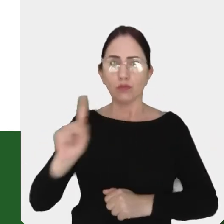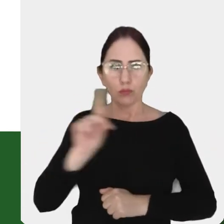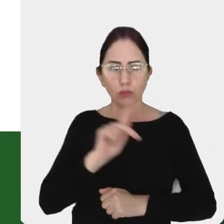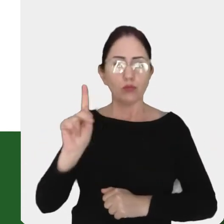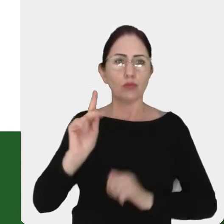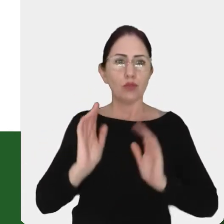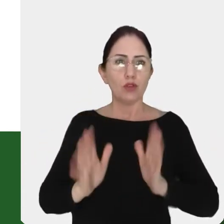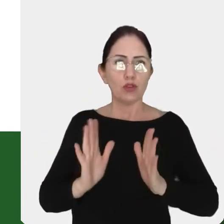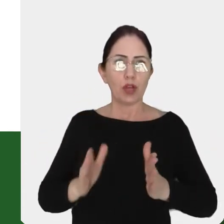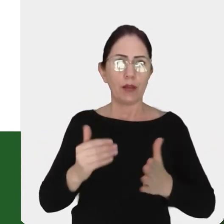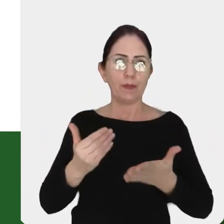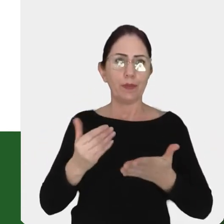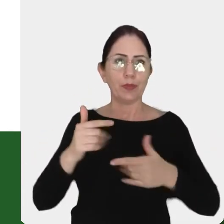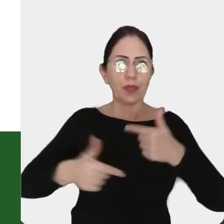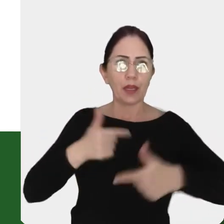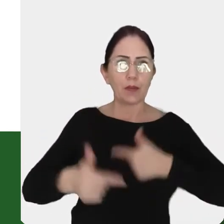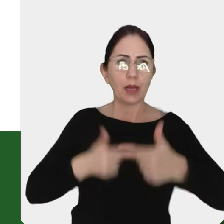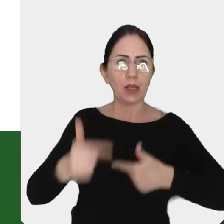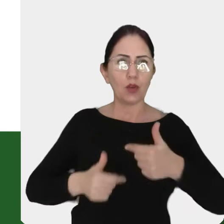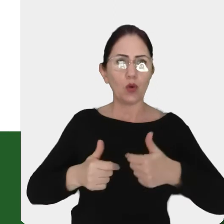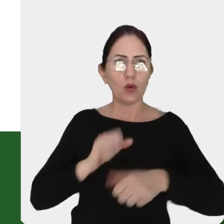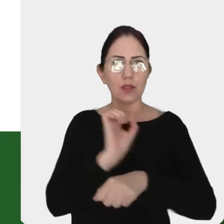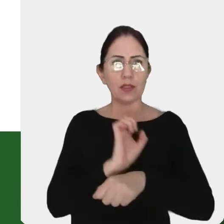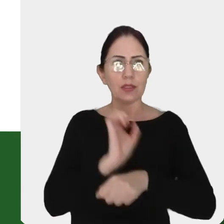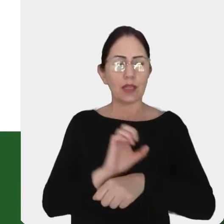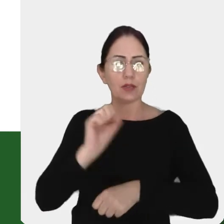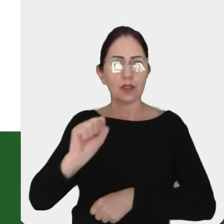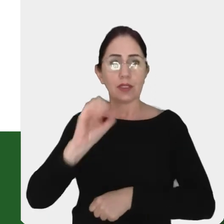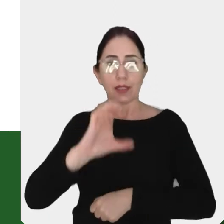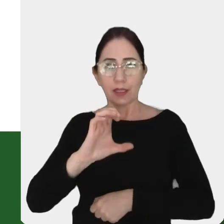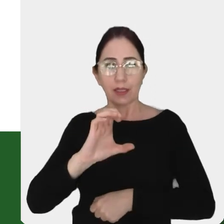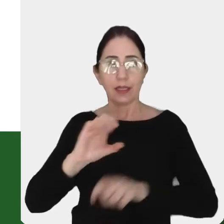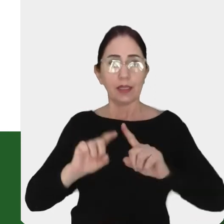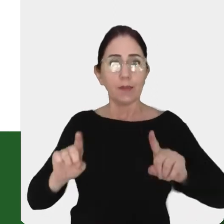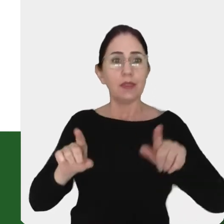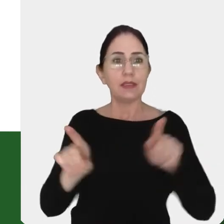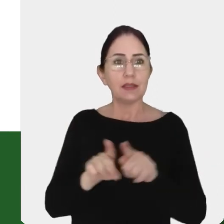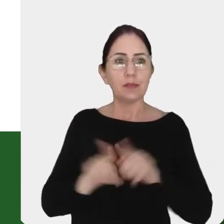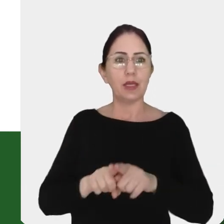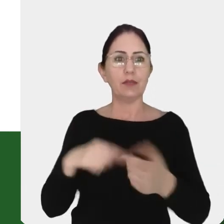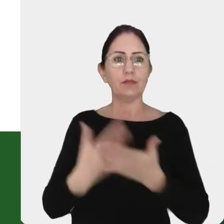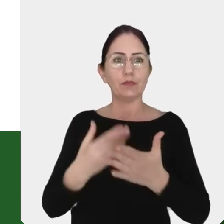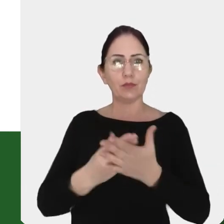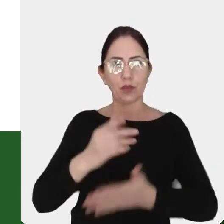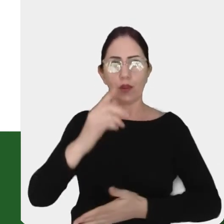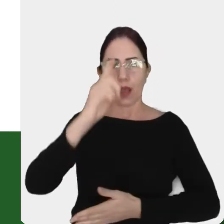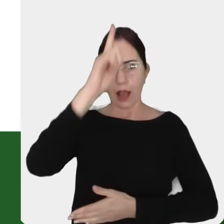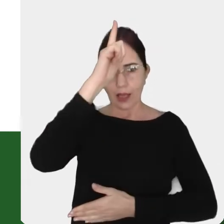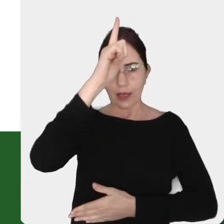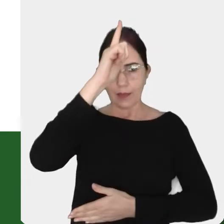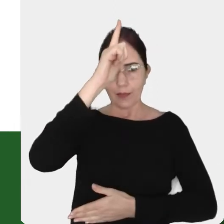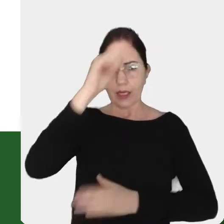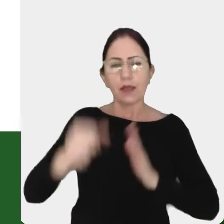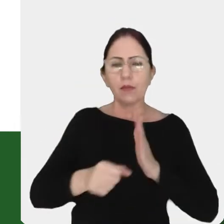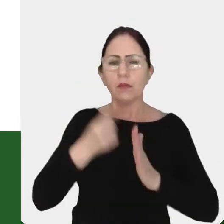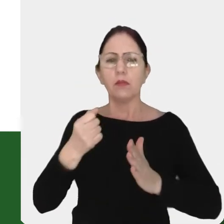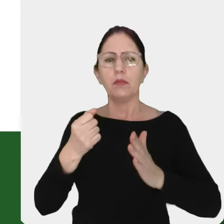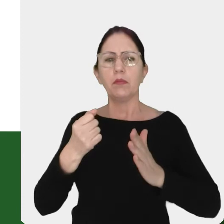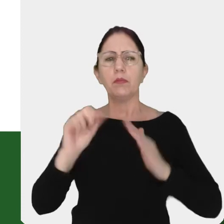ele estudou em Ulm, na Alemanha, que foi aí uma das primeiras escolas de design.